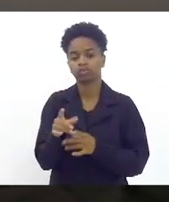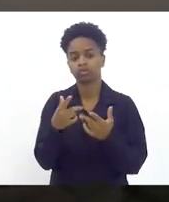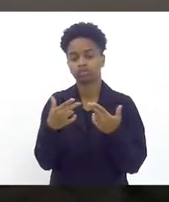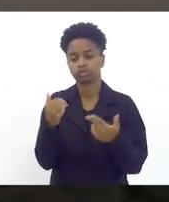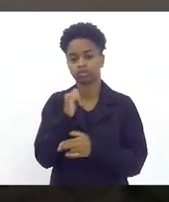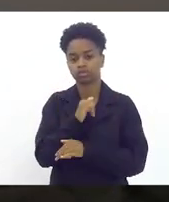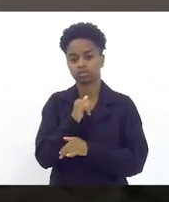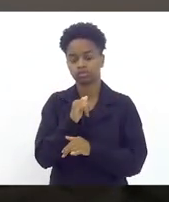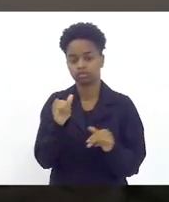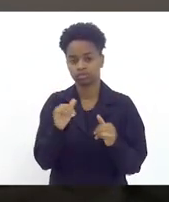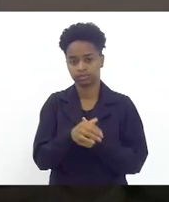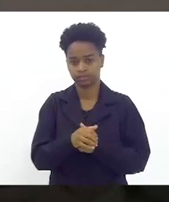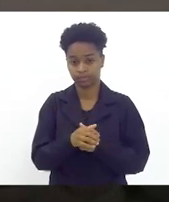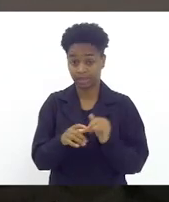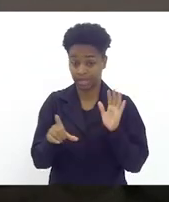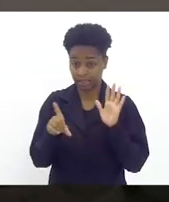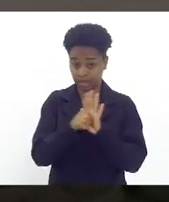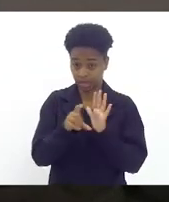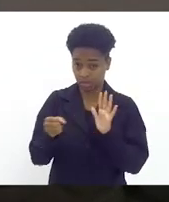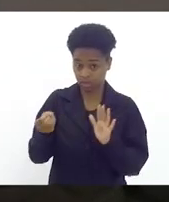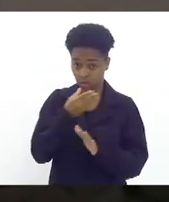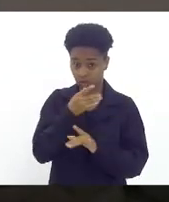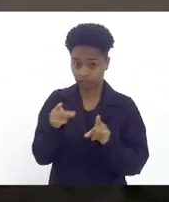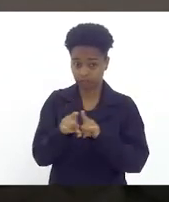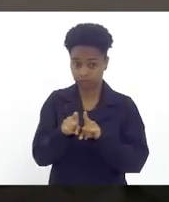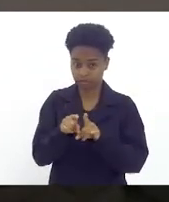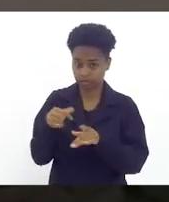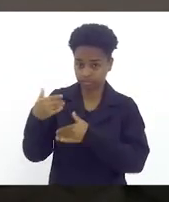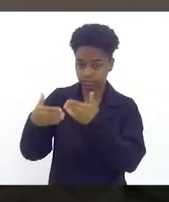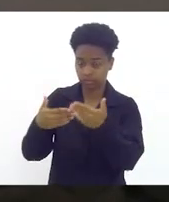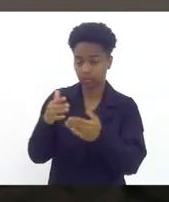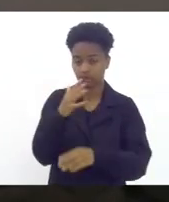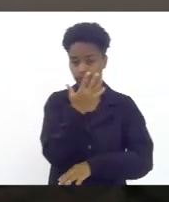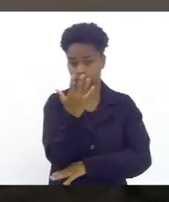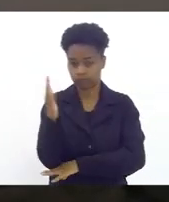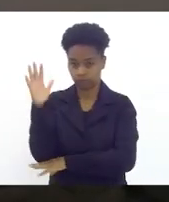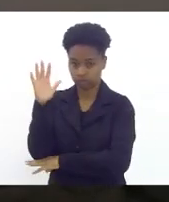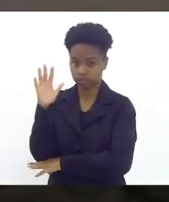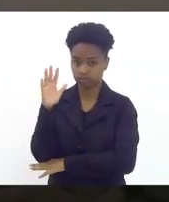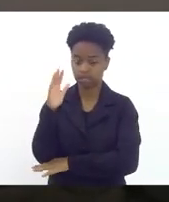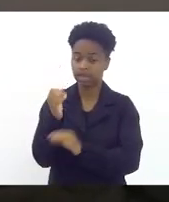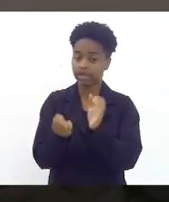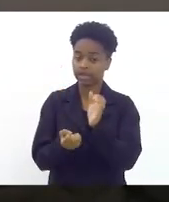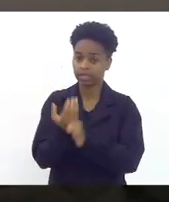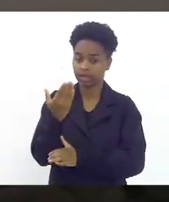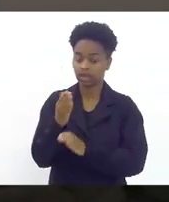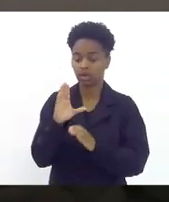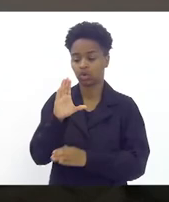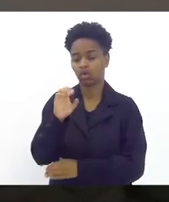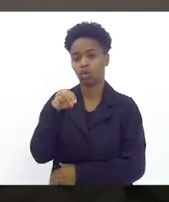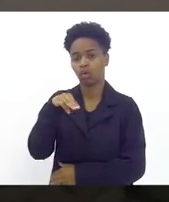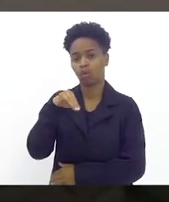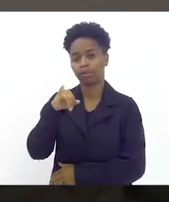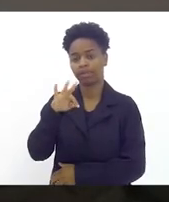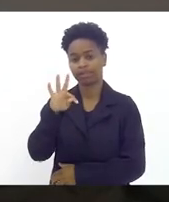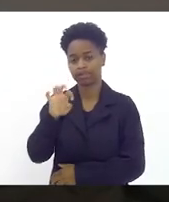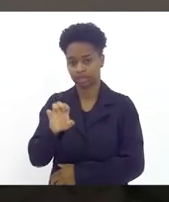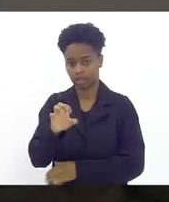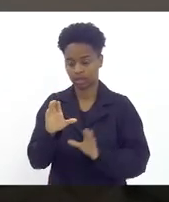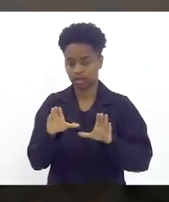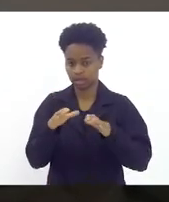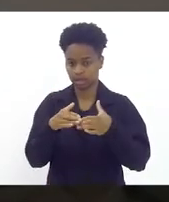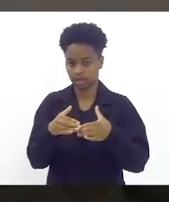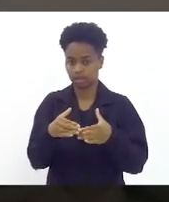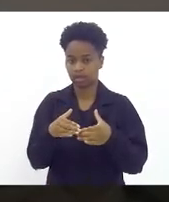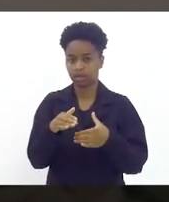é a lei nova também de desenvolvimento Florestal ela institui esse comitê que é